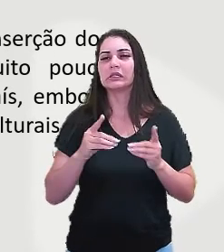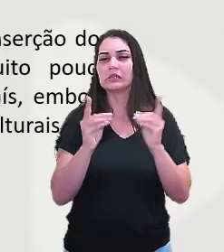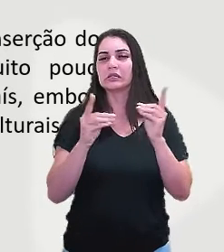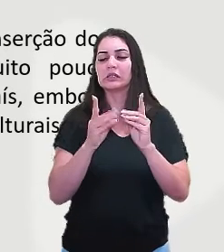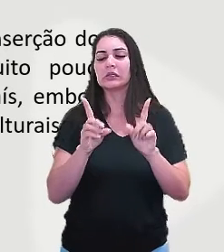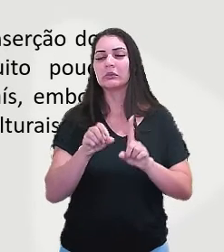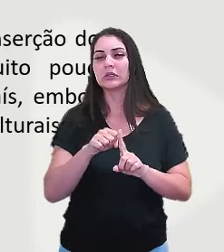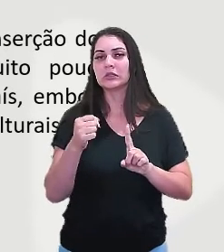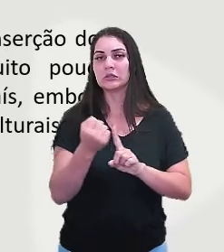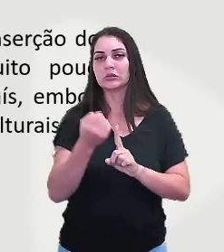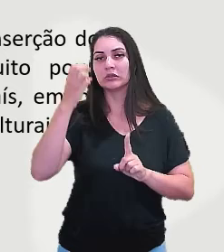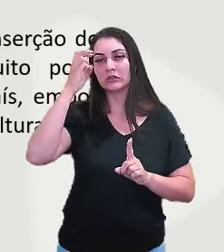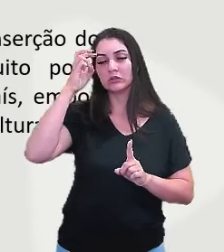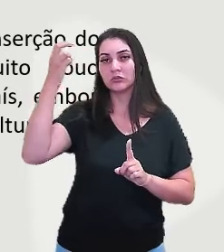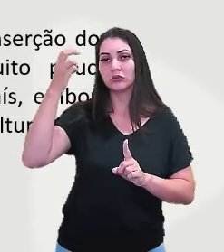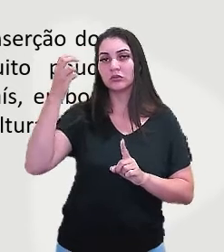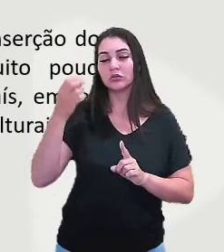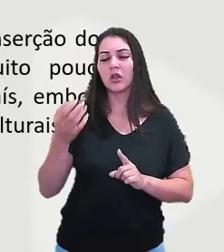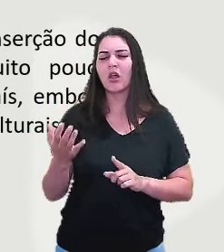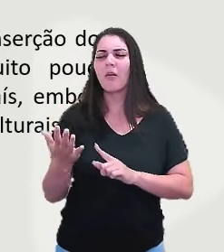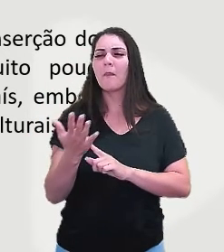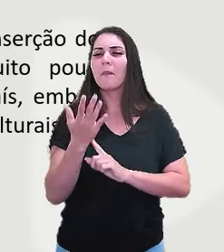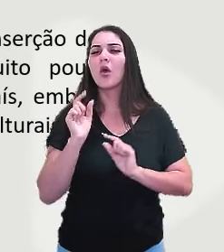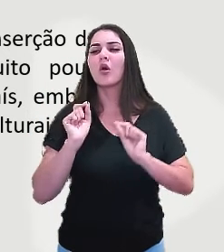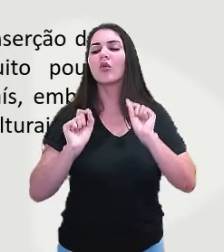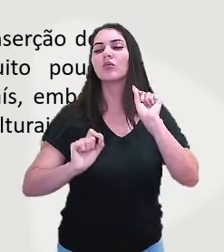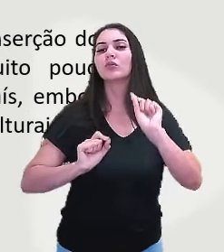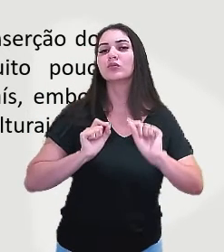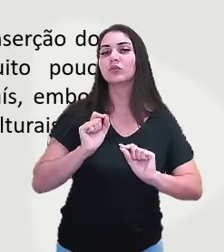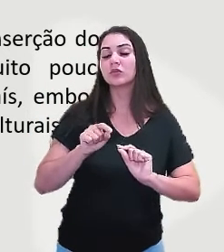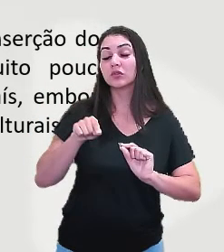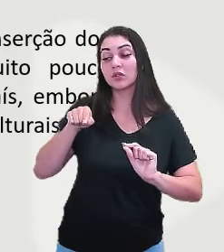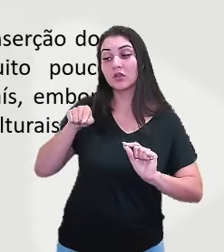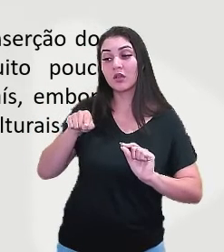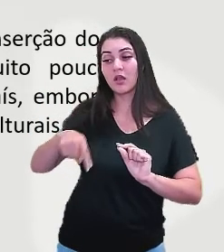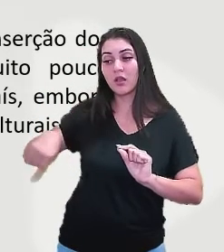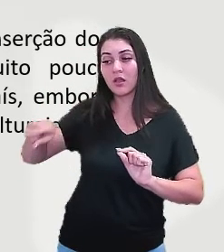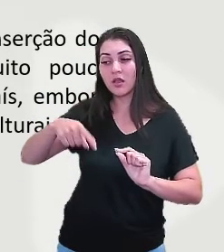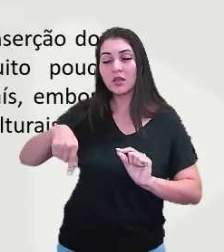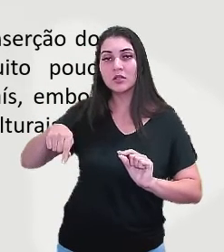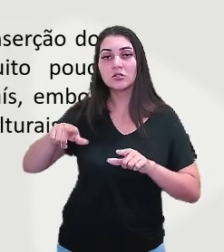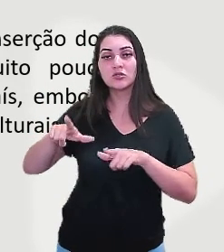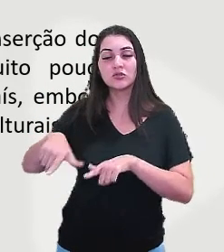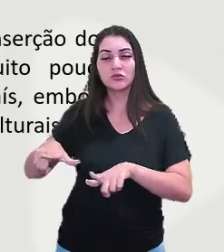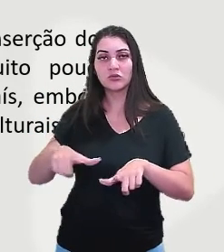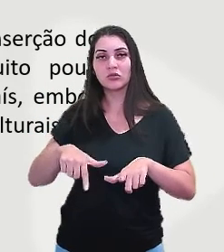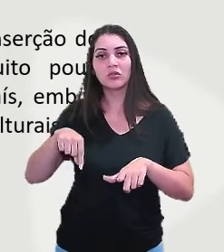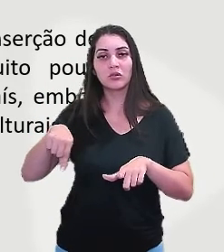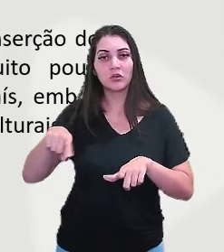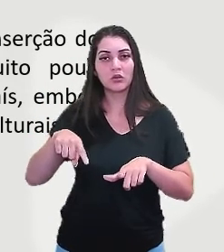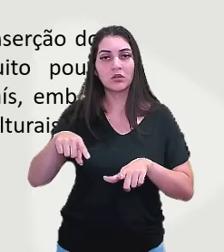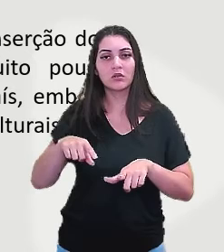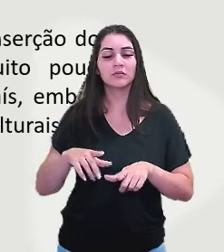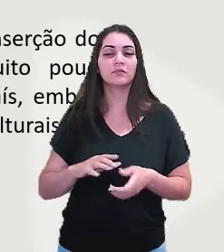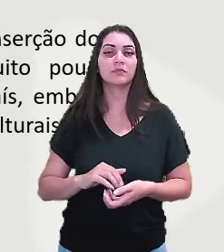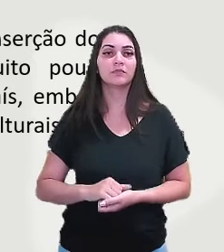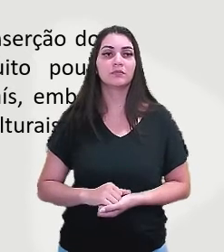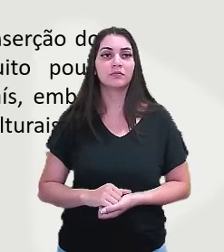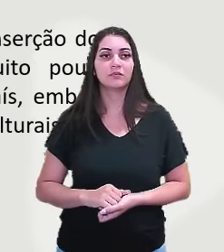sociais e culturais nos mostrem que essas regiões, elas